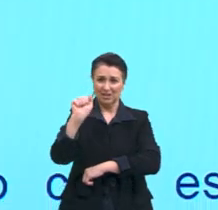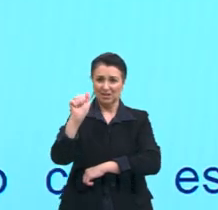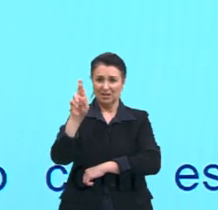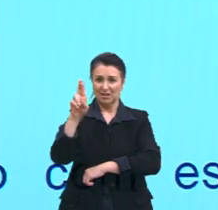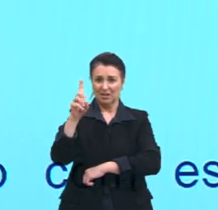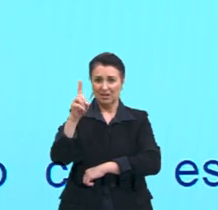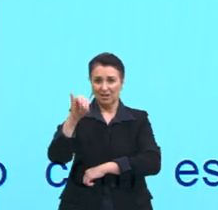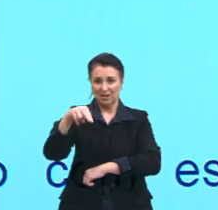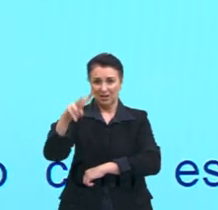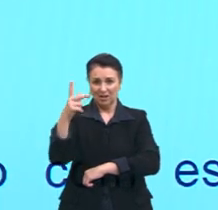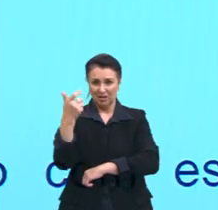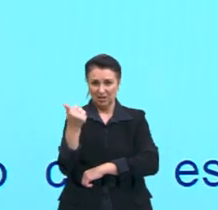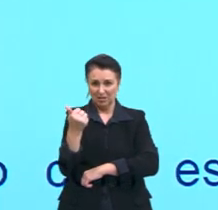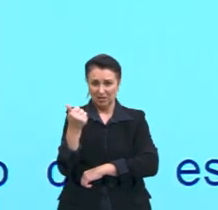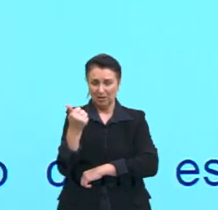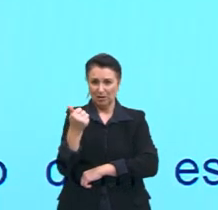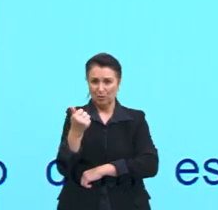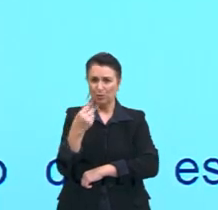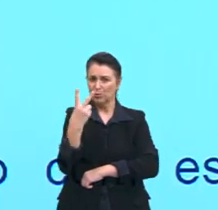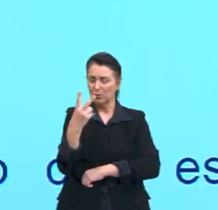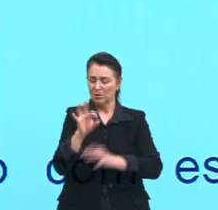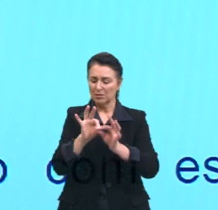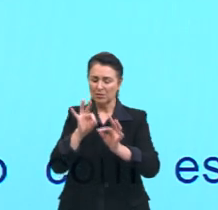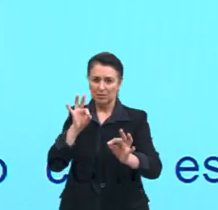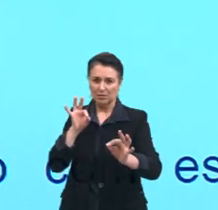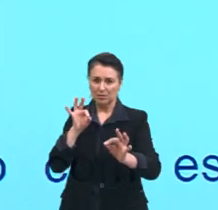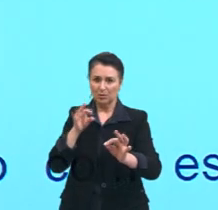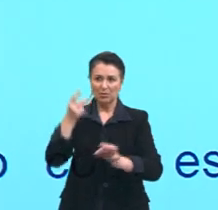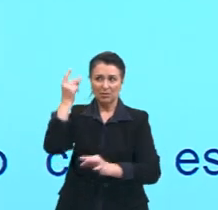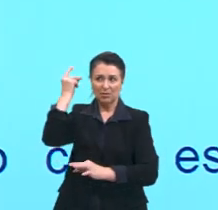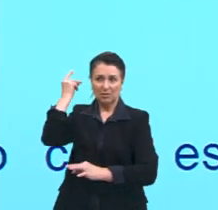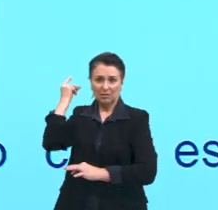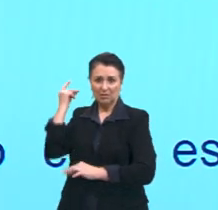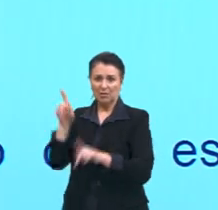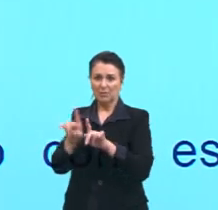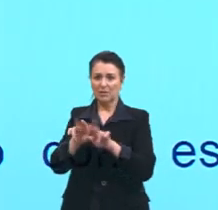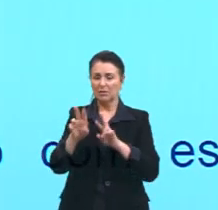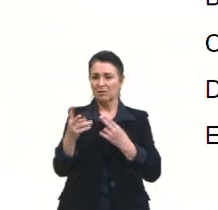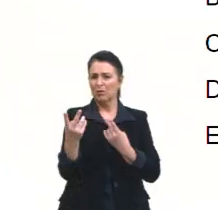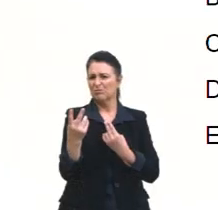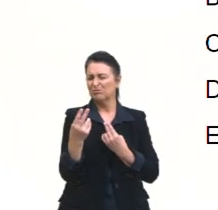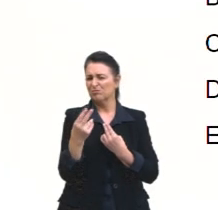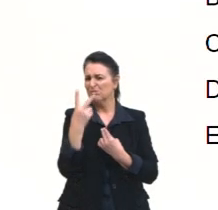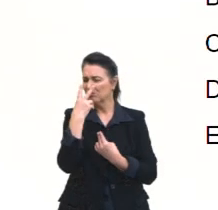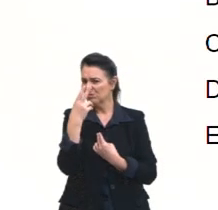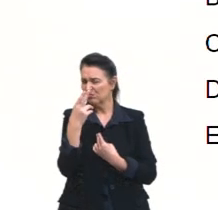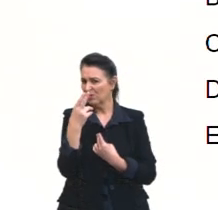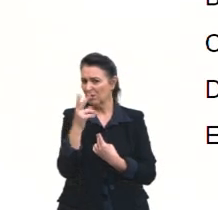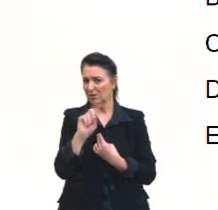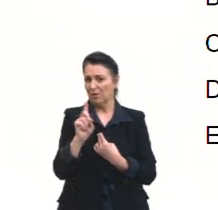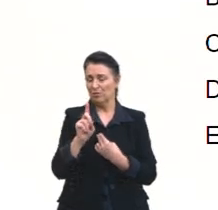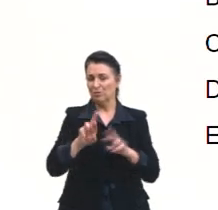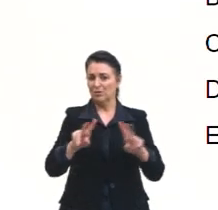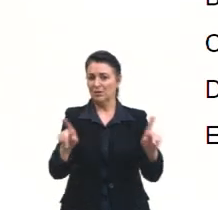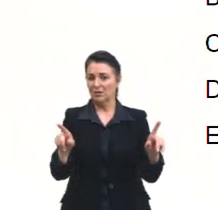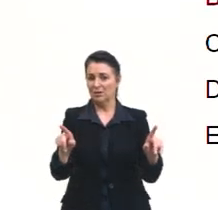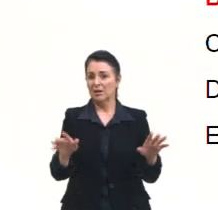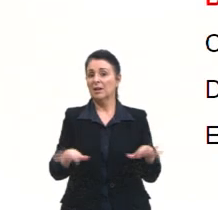e aqui distante também temos dois necessidade diferentes Então quais que apresentam maior semelhança gente